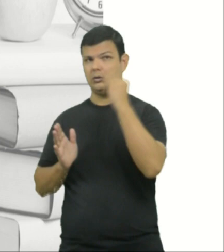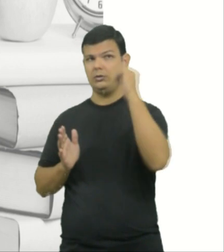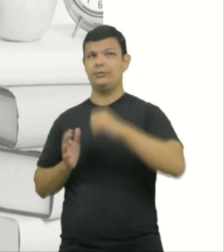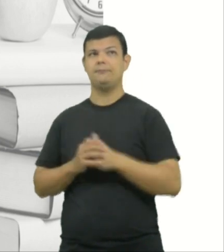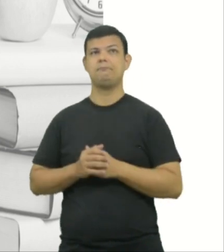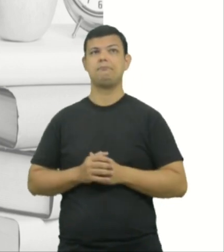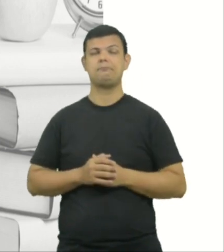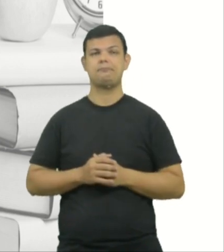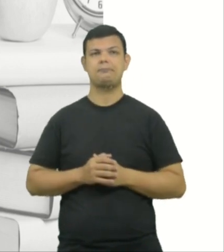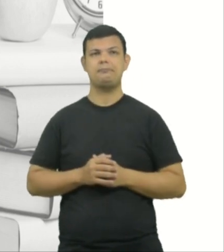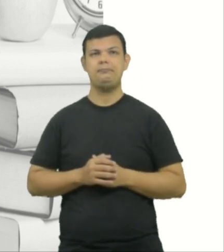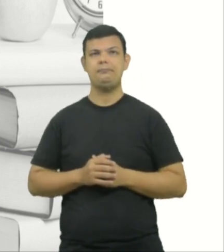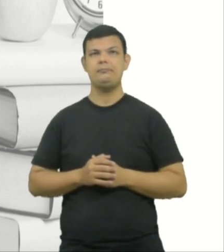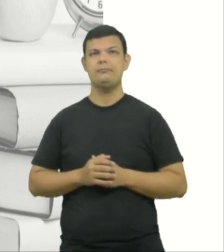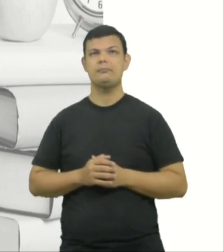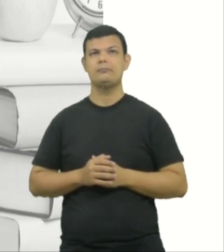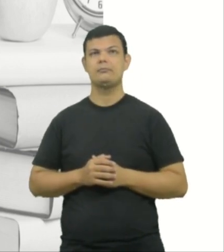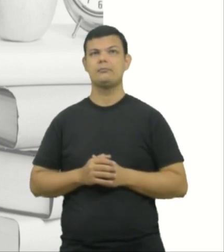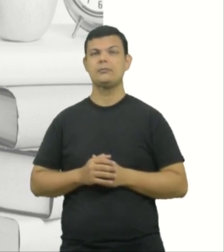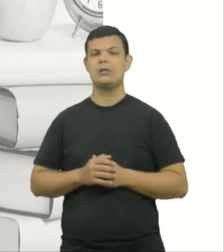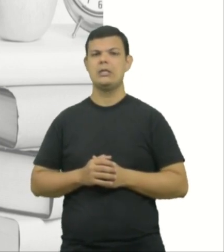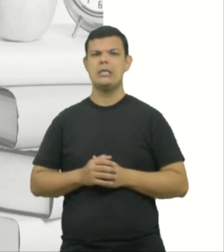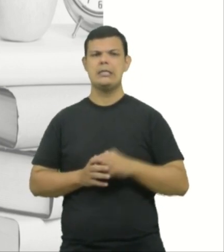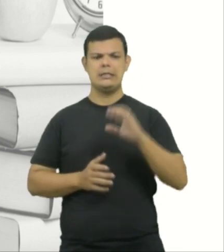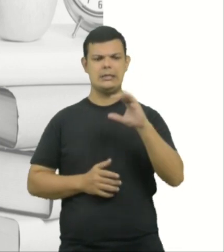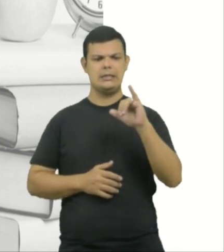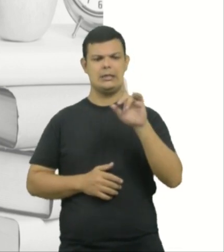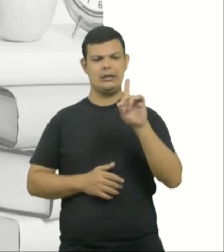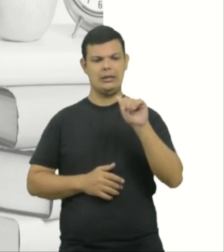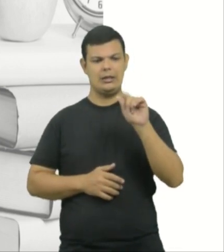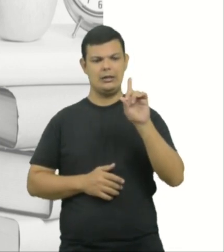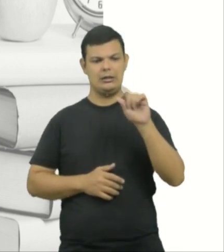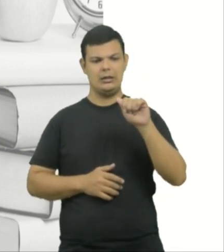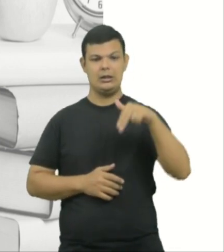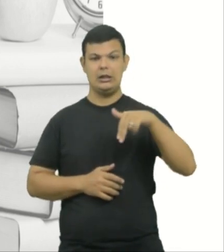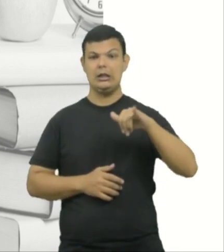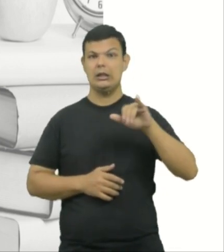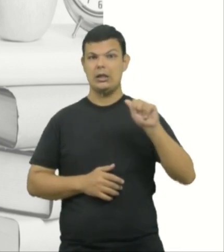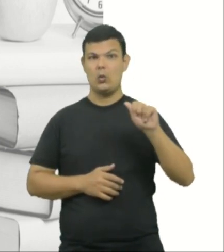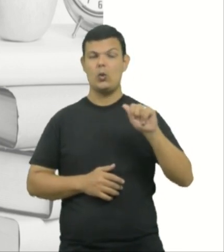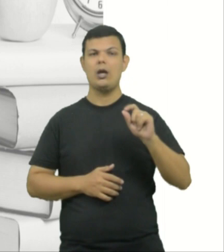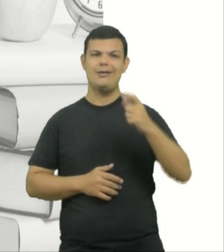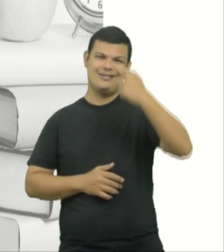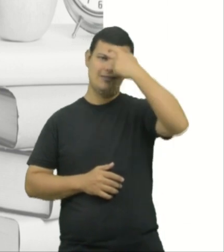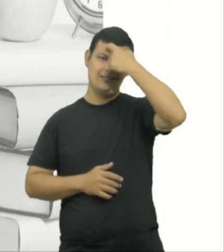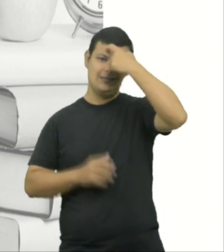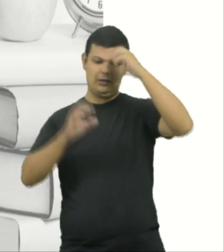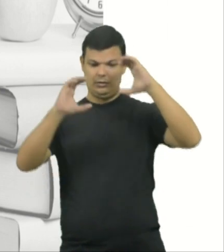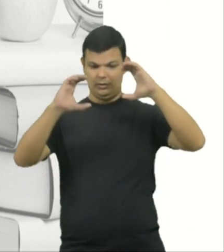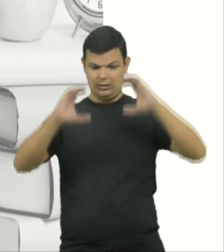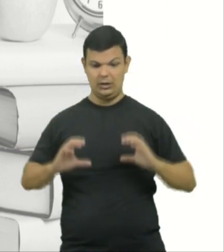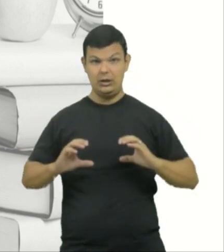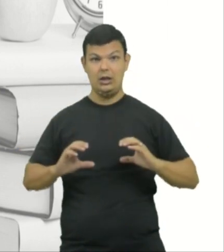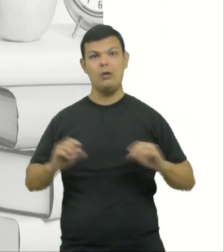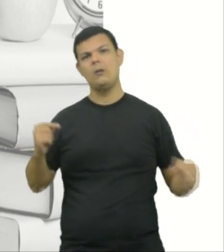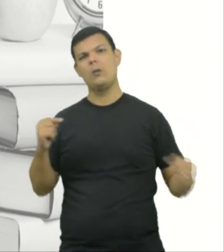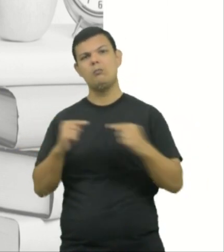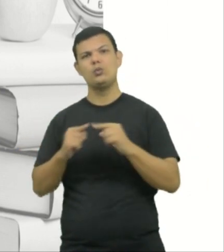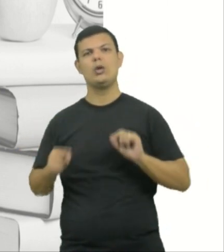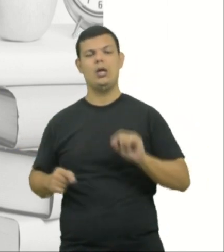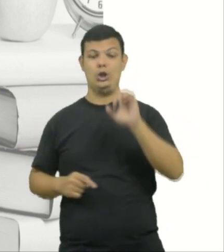lá. Beleza. Cidadania. Basicamente, cidadania é você ter direitos